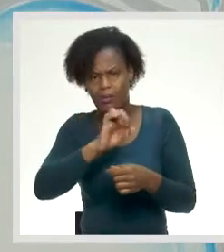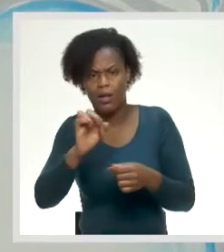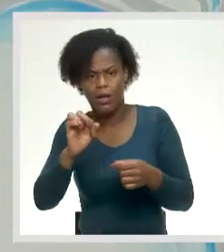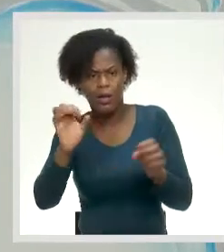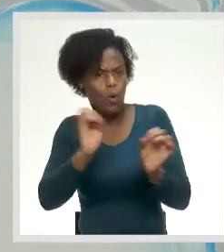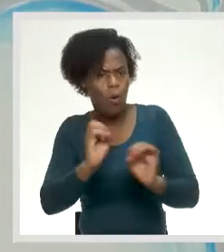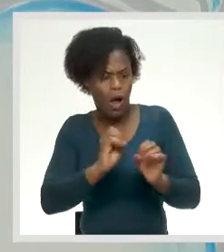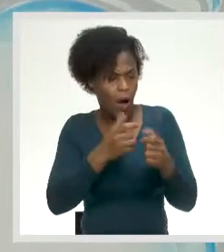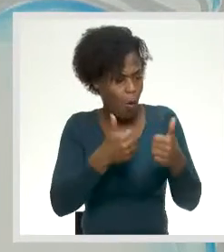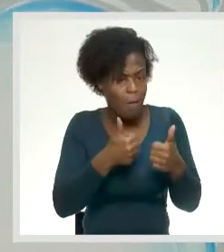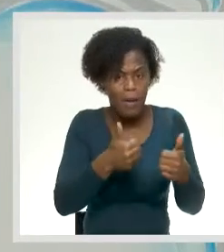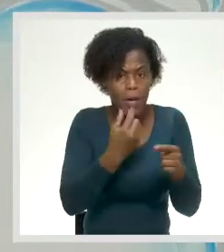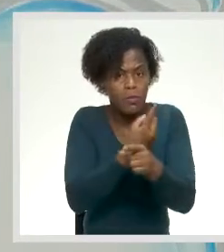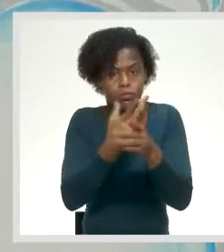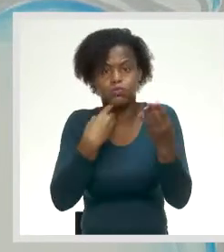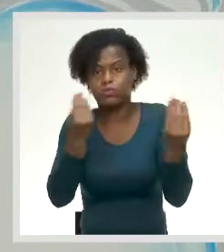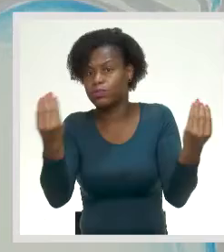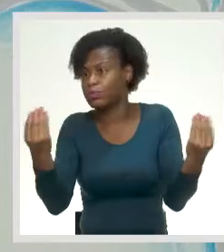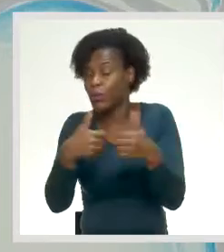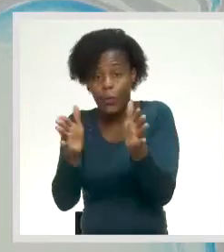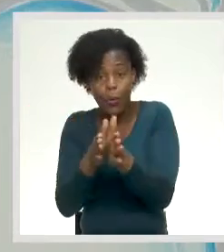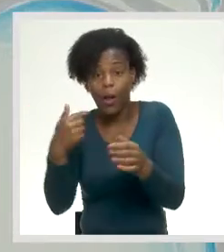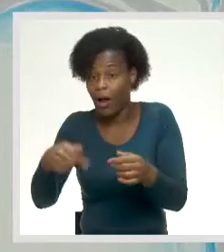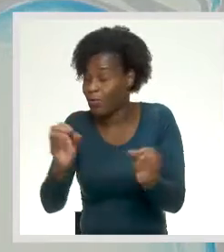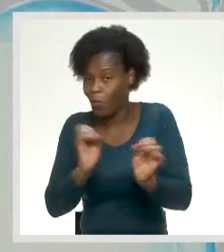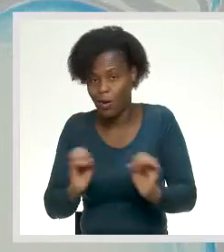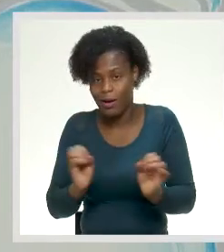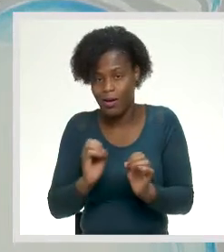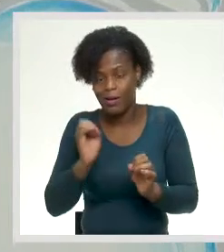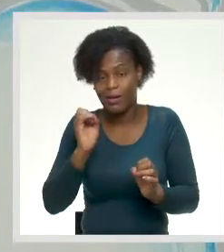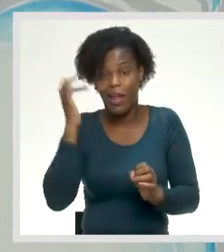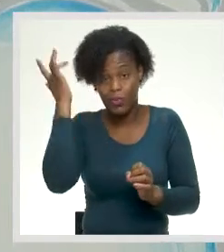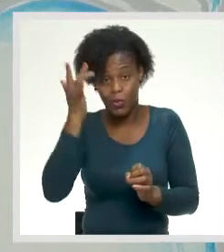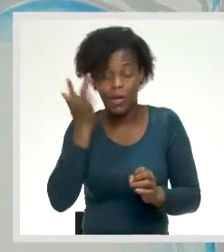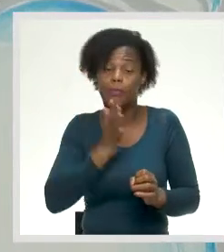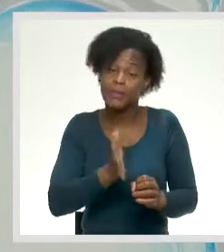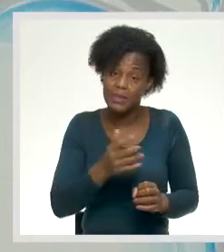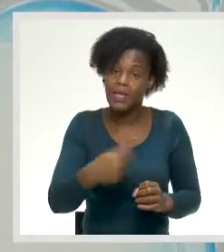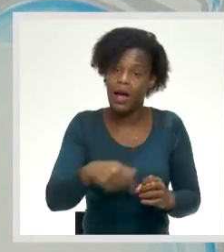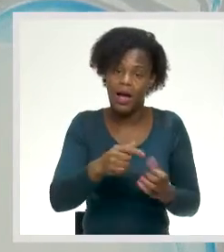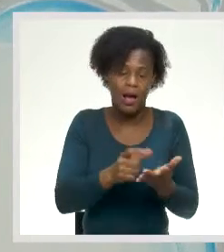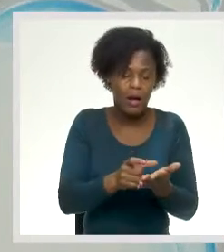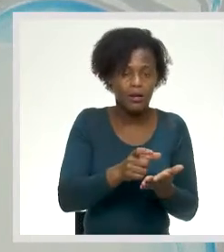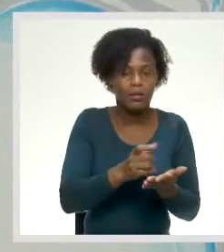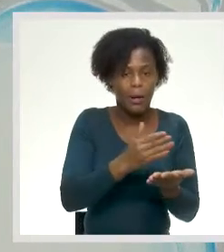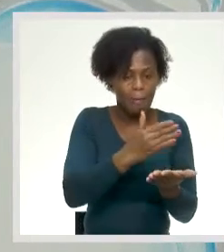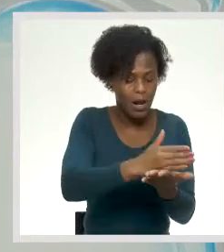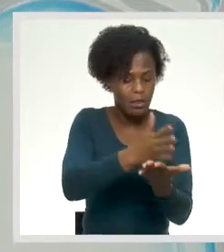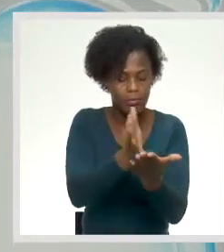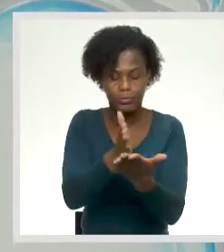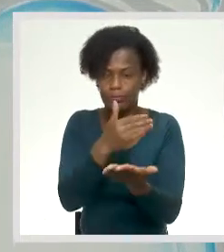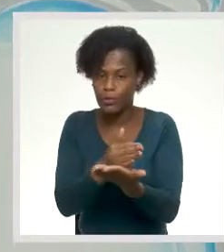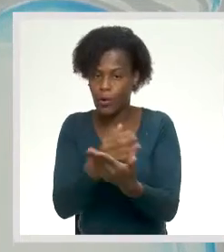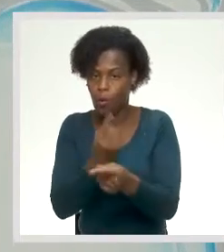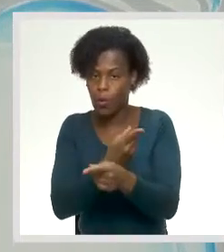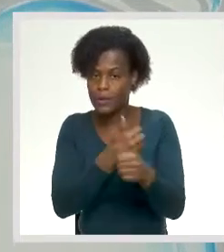há bens suficientes para todo o mundo. Na teoria, há que haver a repartição de